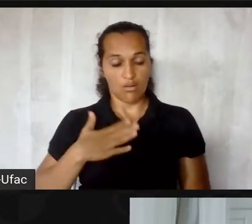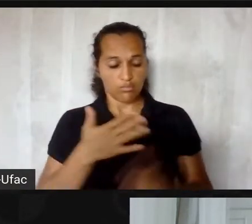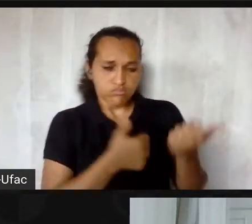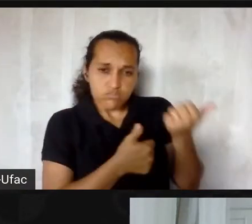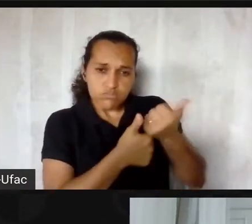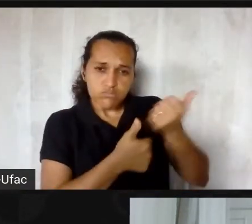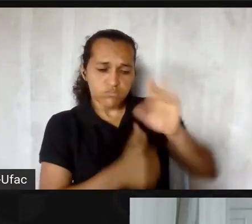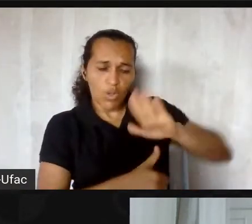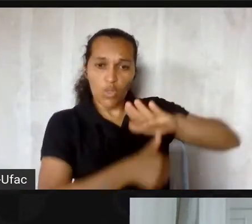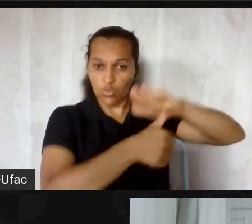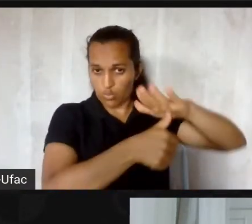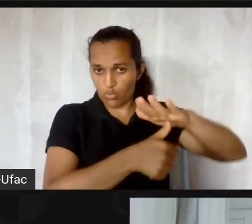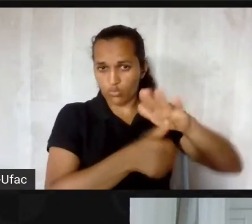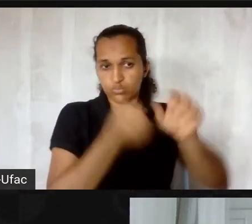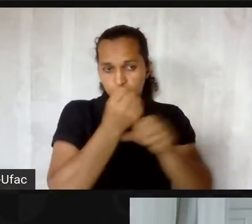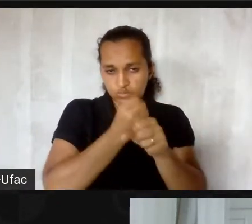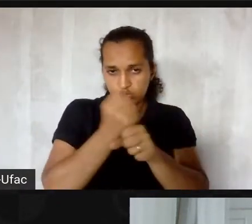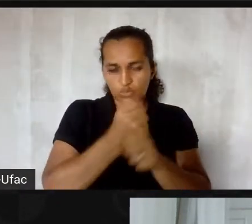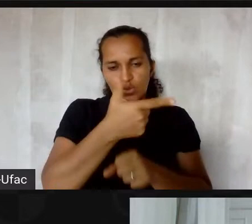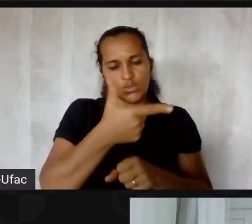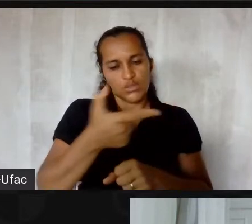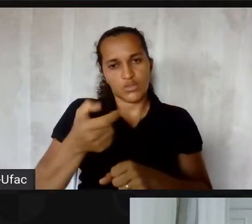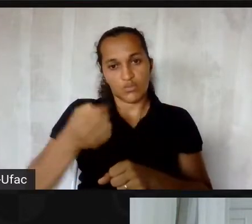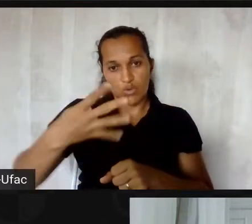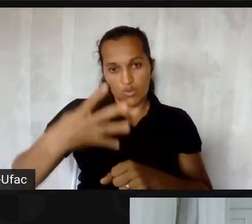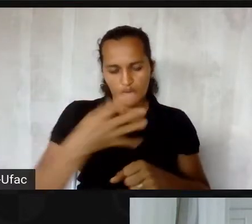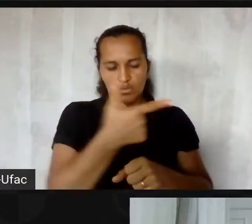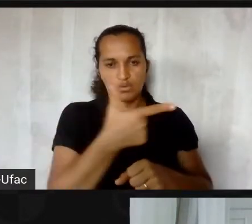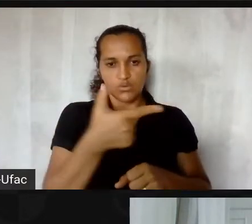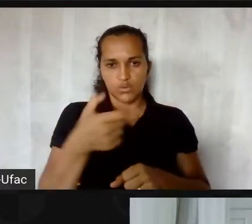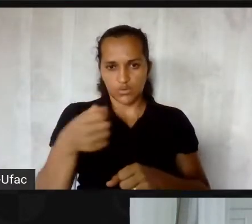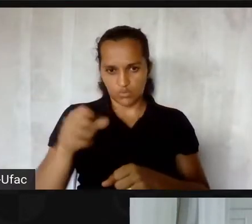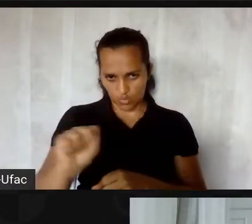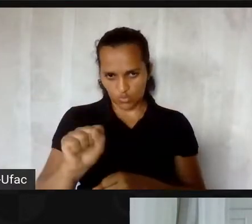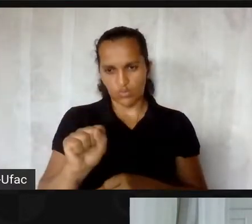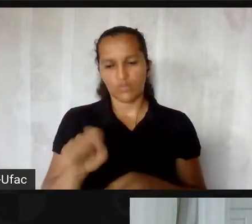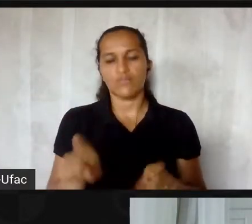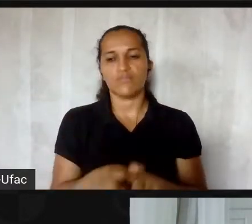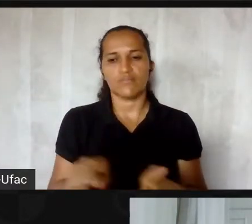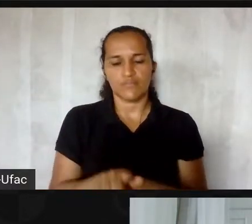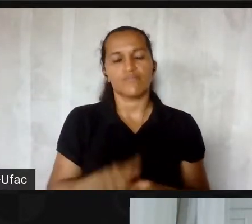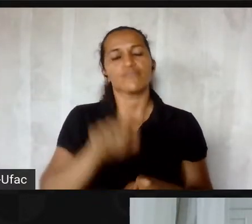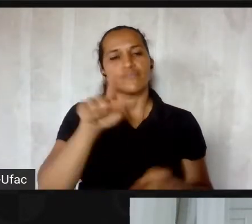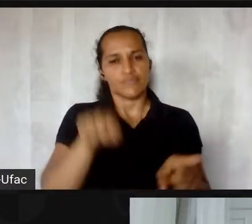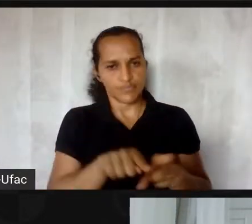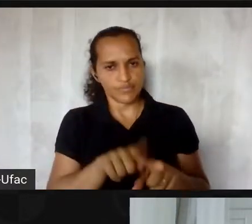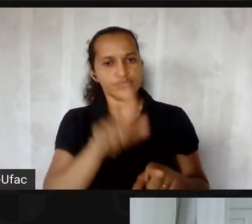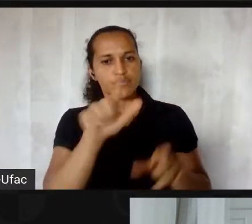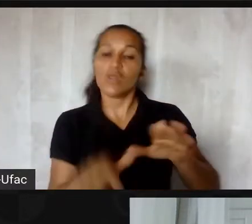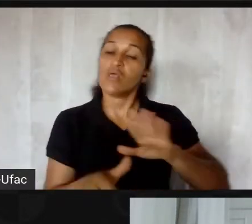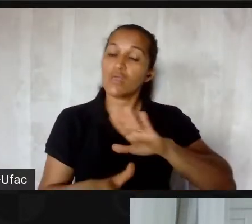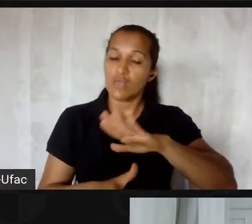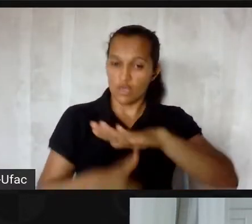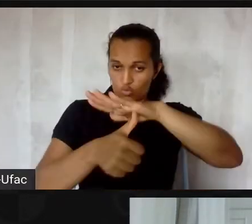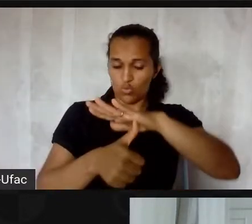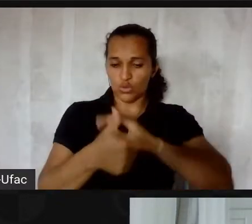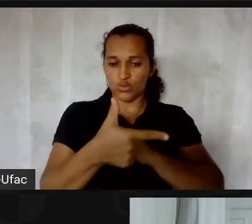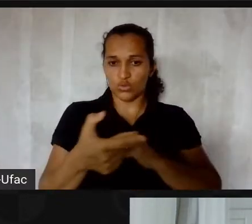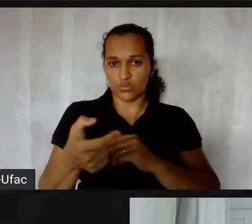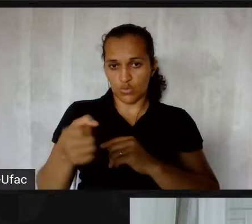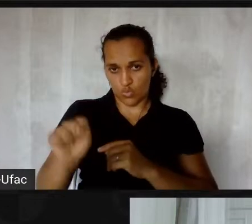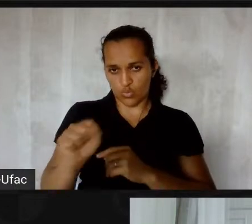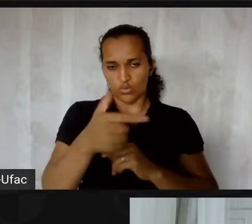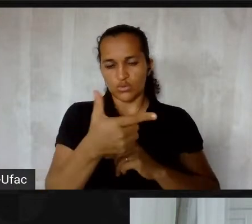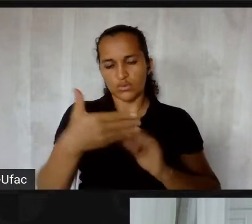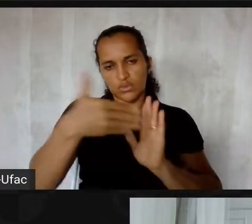quadrinho 2004-2008 e reitora no período de 2008-2012. Atualmente, ela